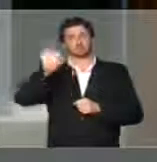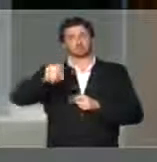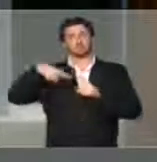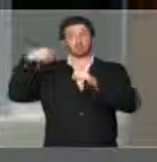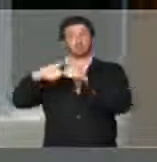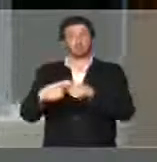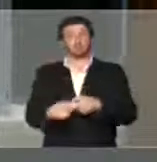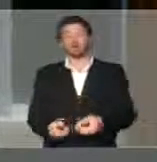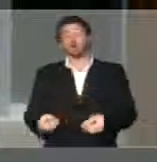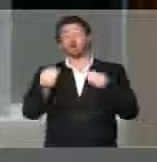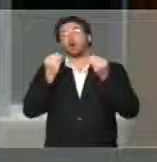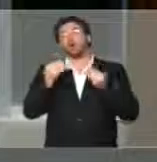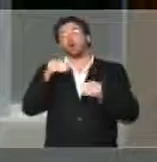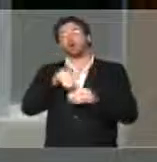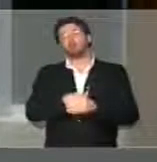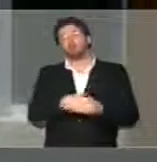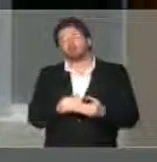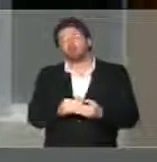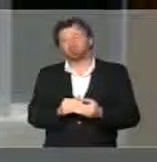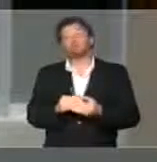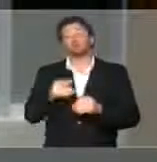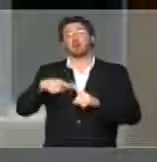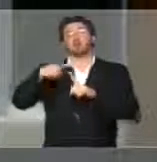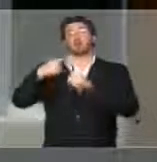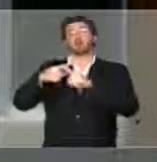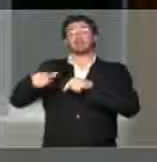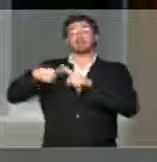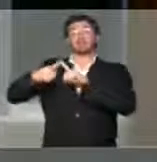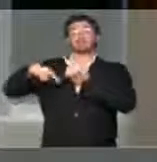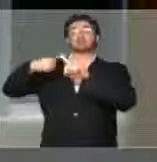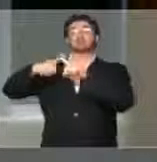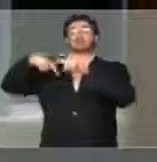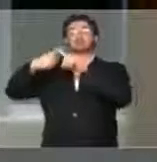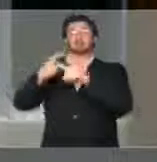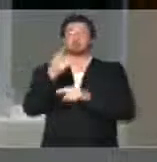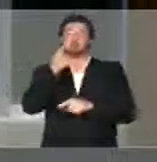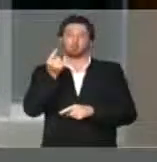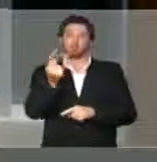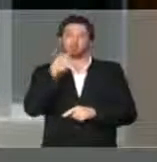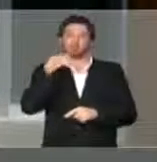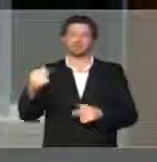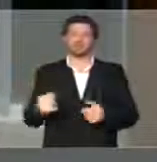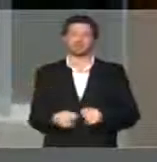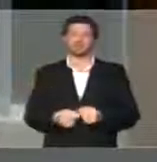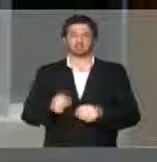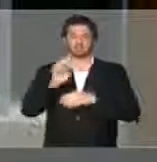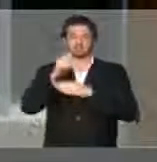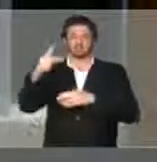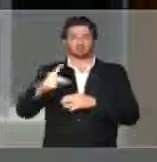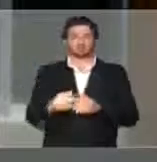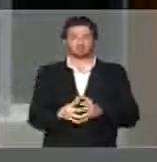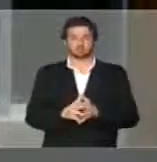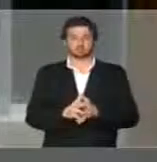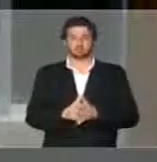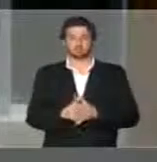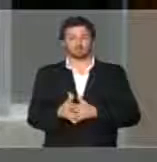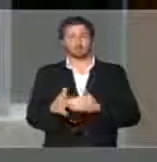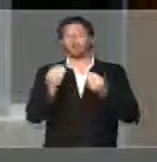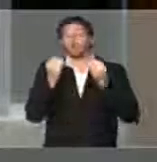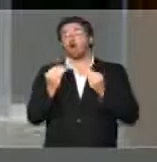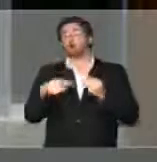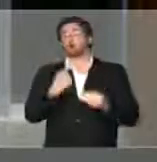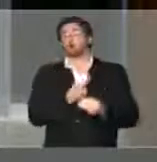50%. Como é que eles votaram para aumentar ainda mais o preço da energia elétrica nos seus estados? Como é